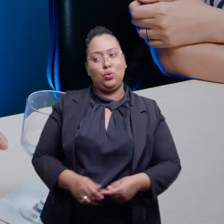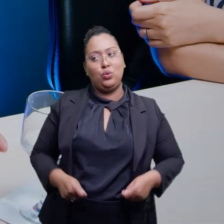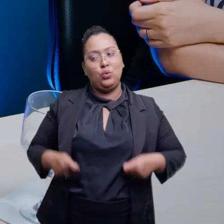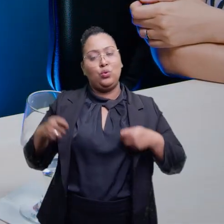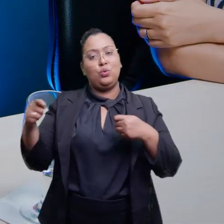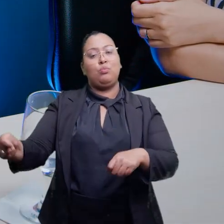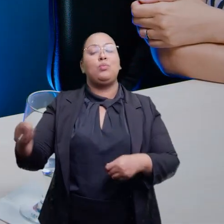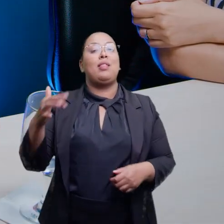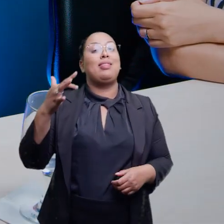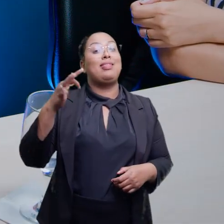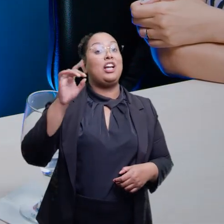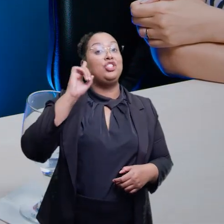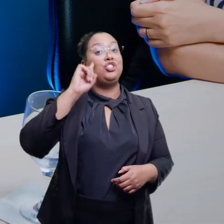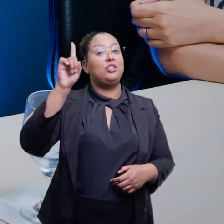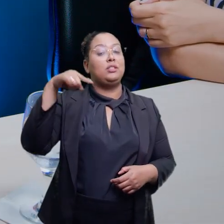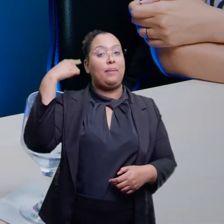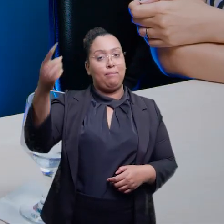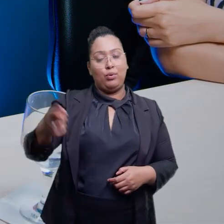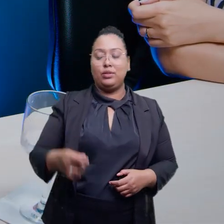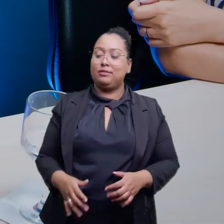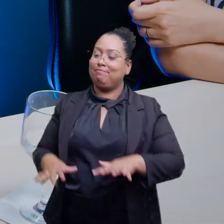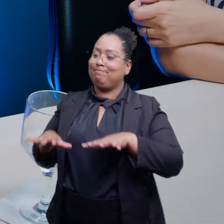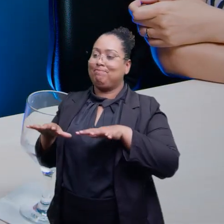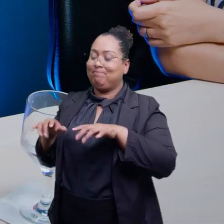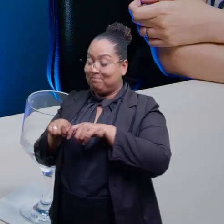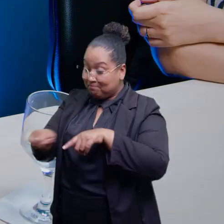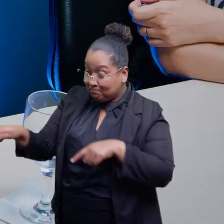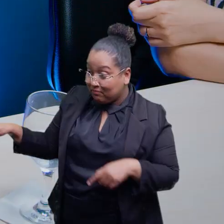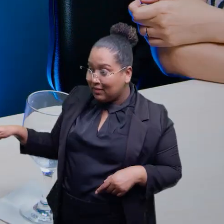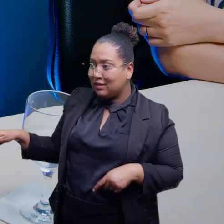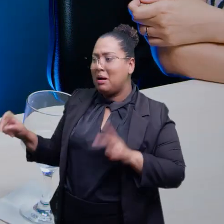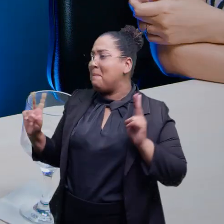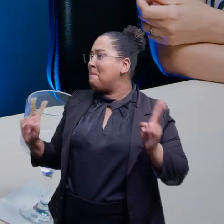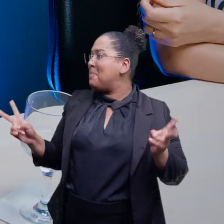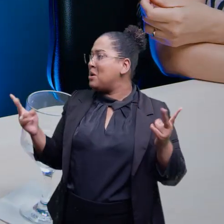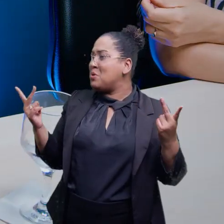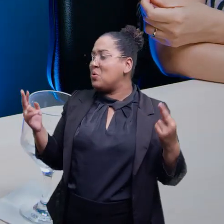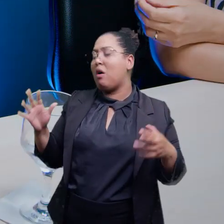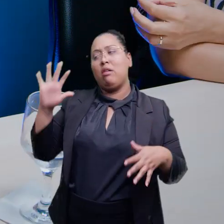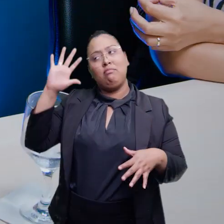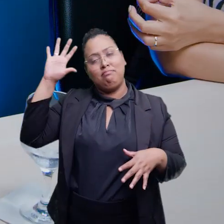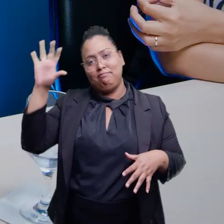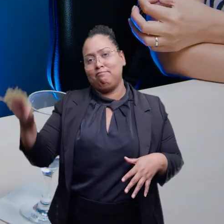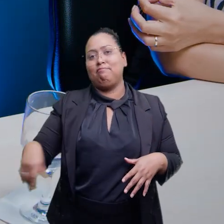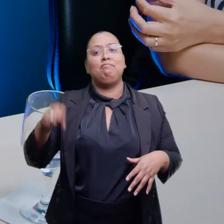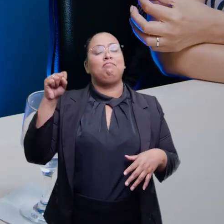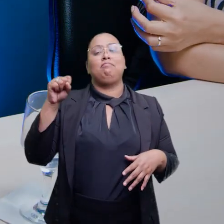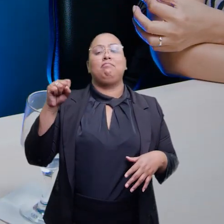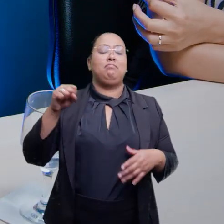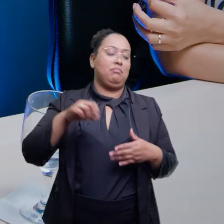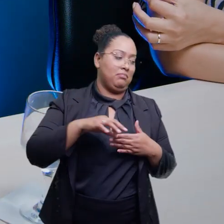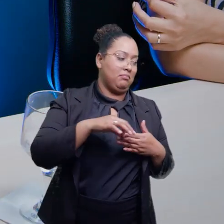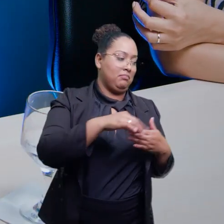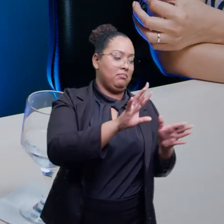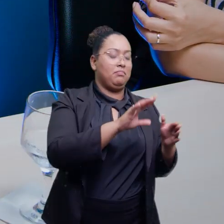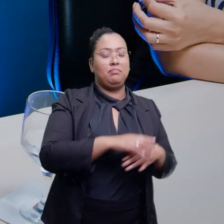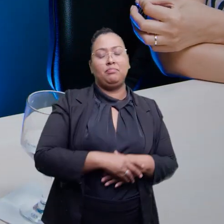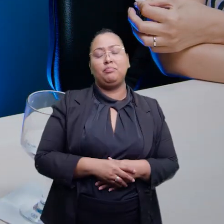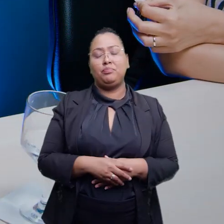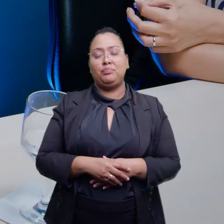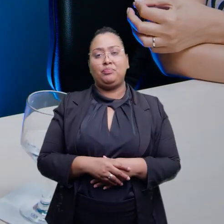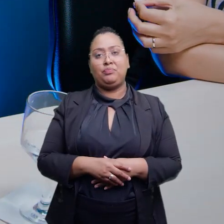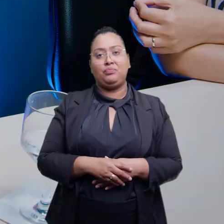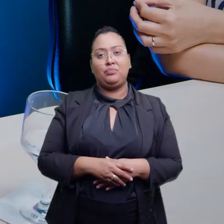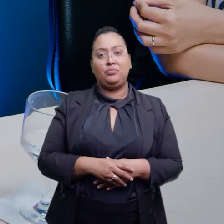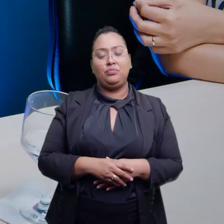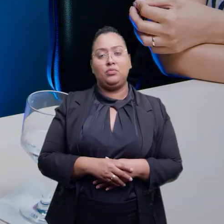10 dias, voltaram. Só que estava na mesma situação, então pegou a gente de volta. E essa história, igual